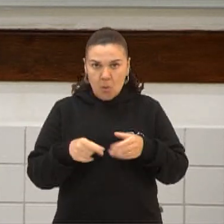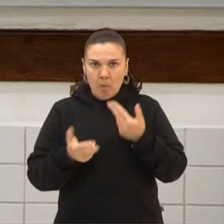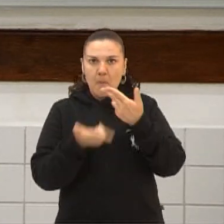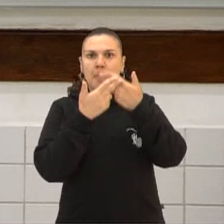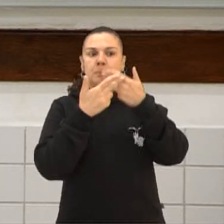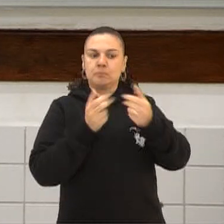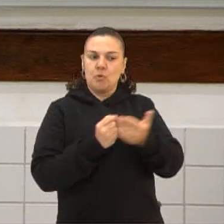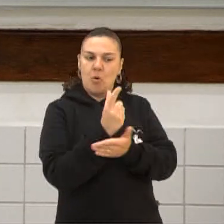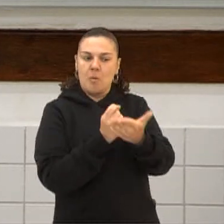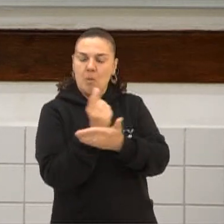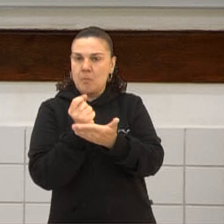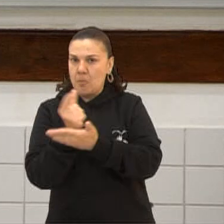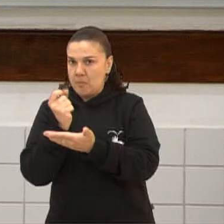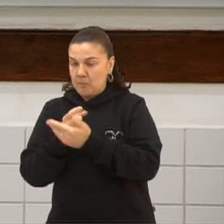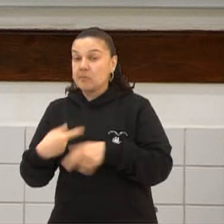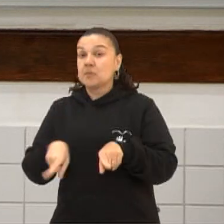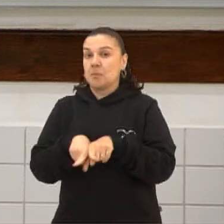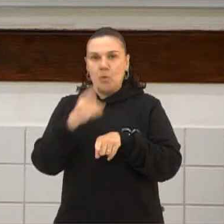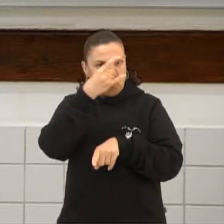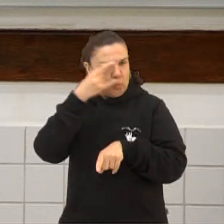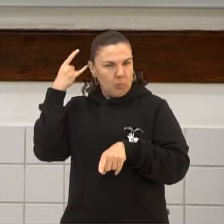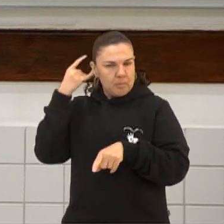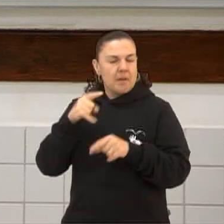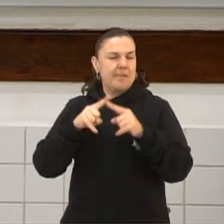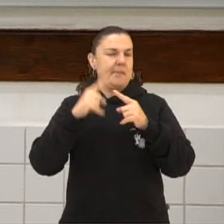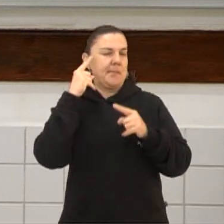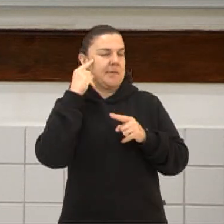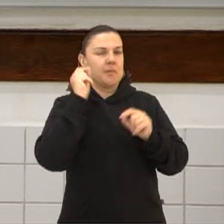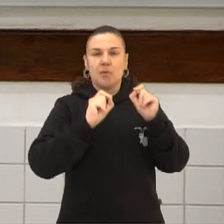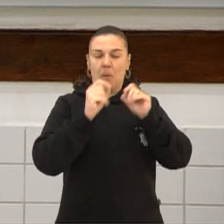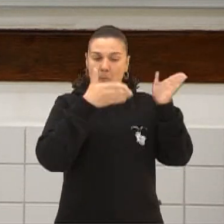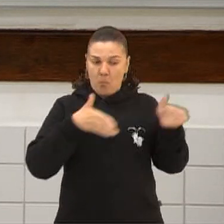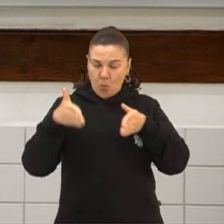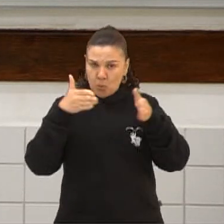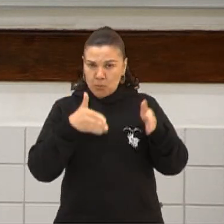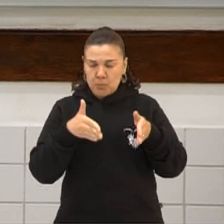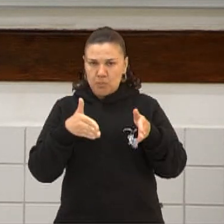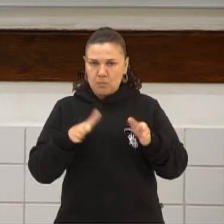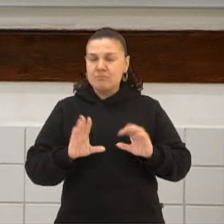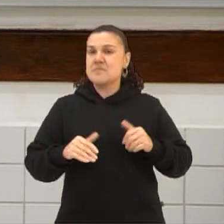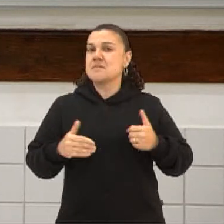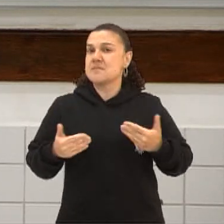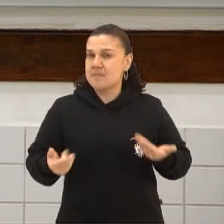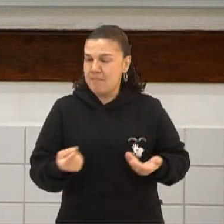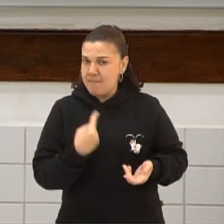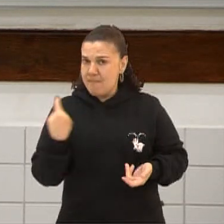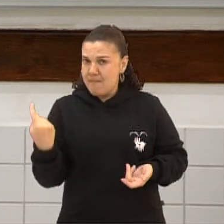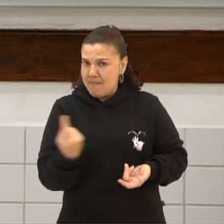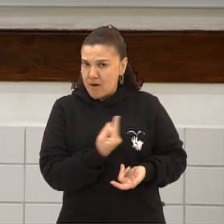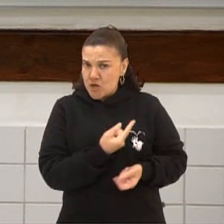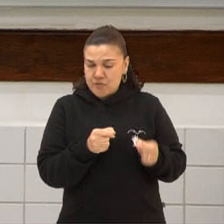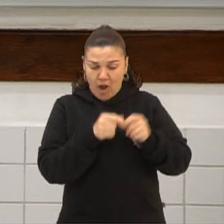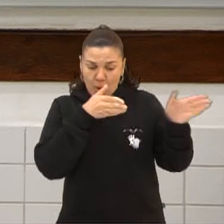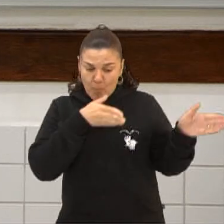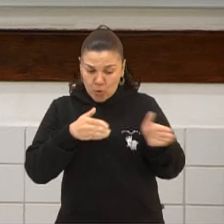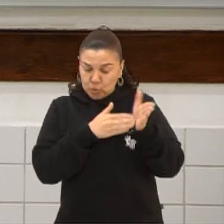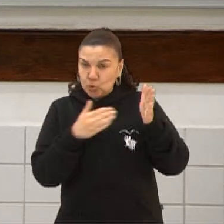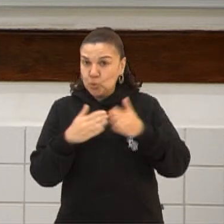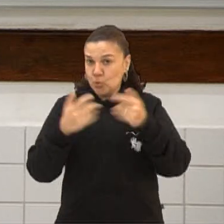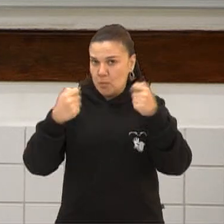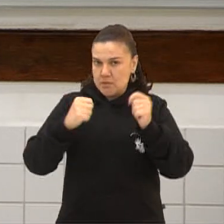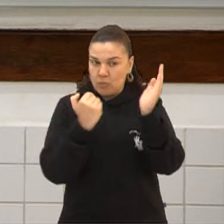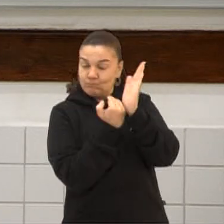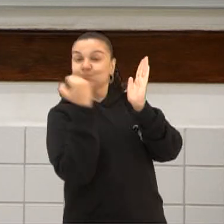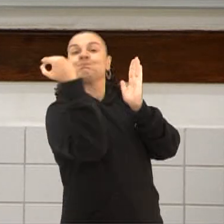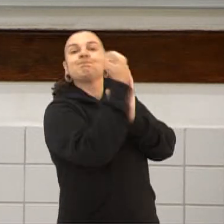gente precisa pensar nessa questão da produção. Será que a gente produz aquilo que realmente a gente precisa ou a gente produz além disso? E isso